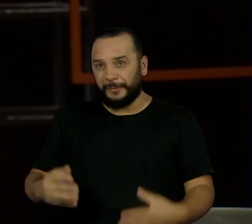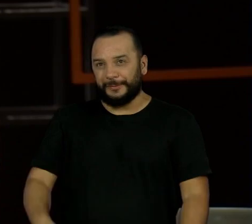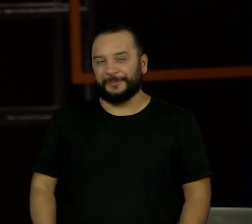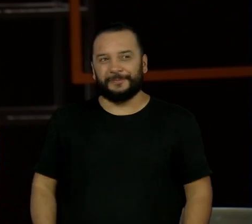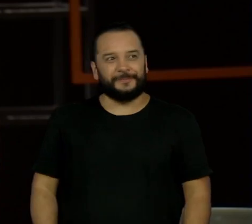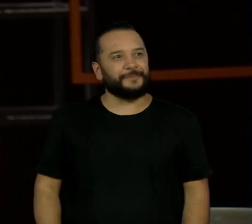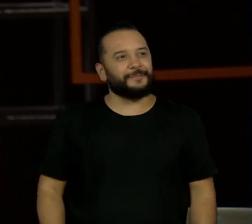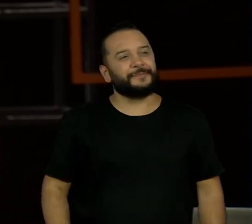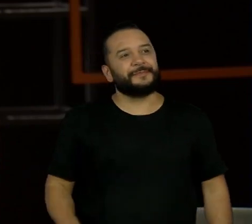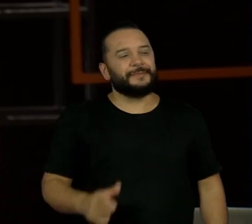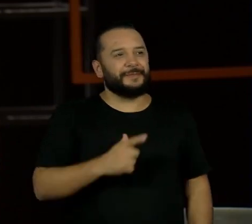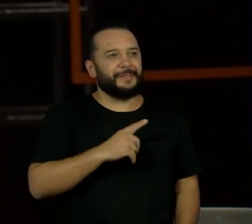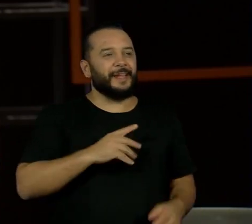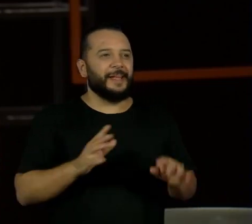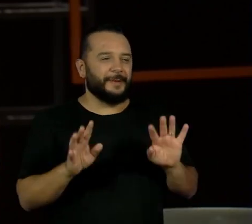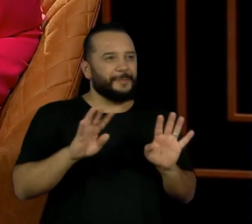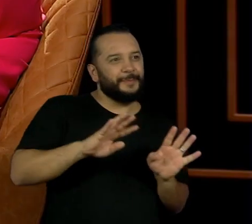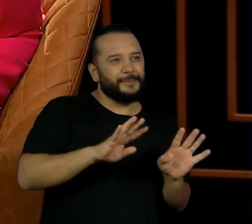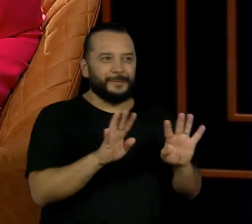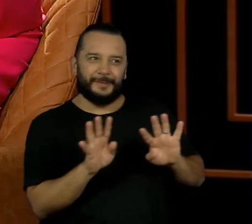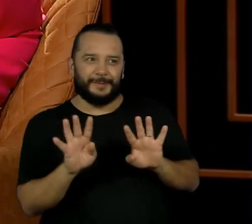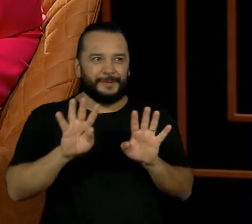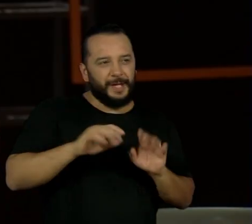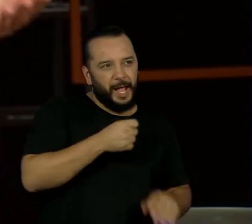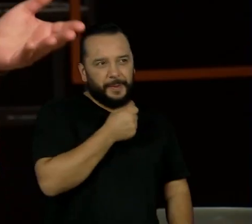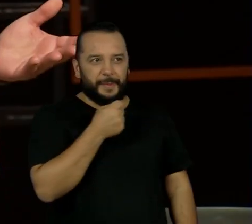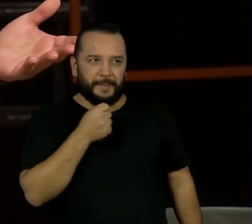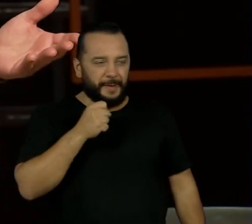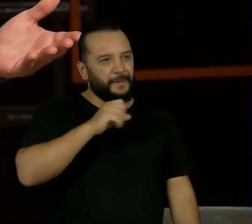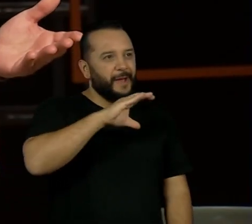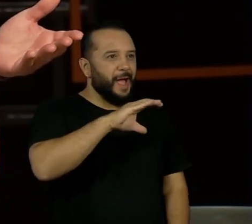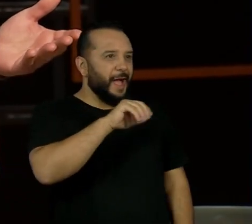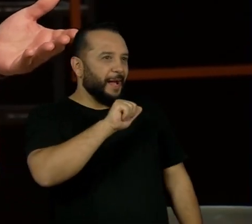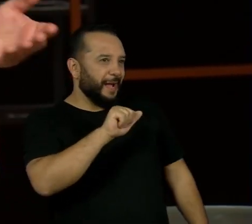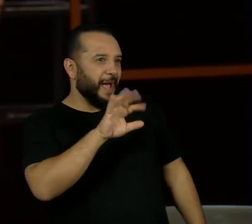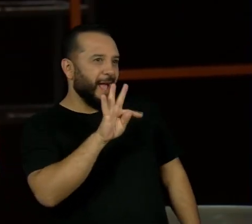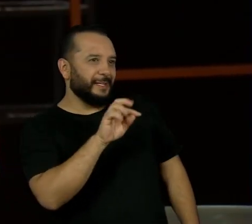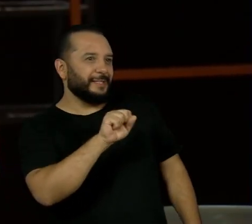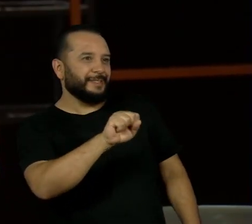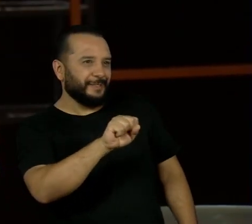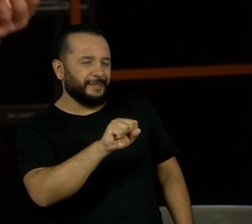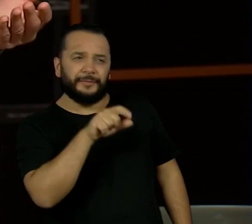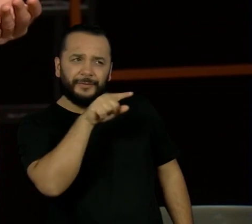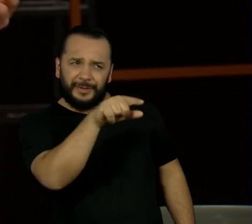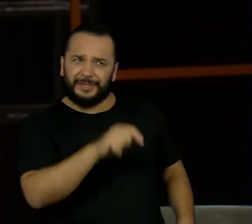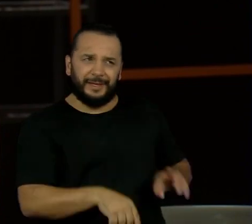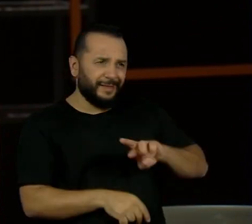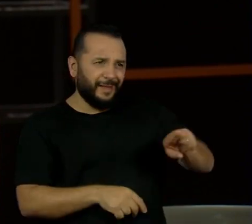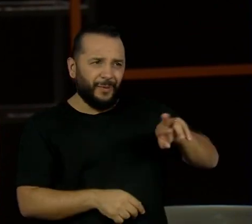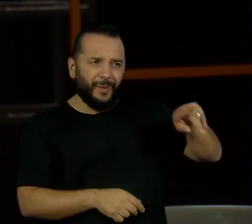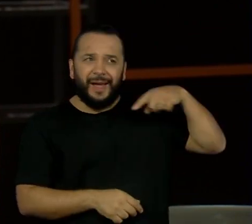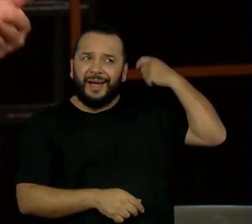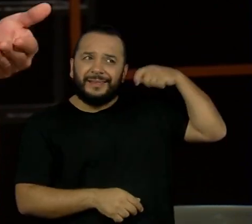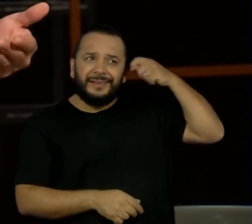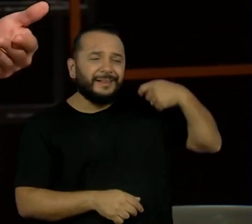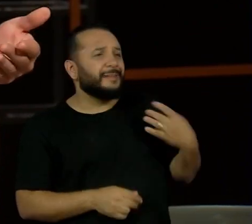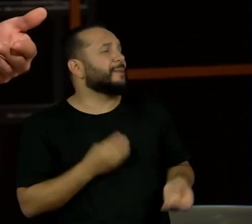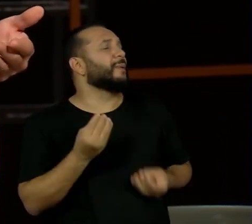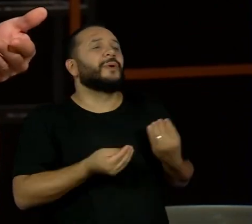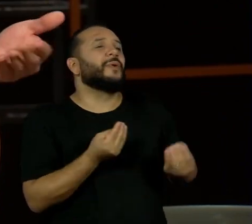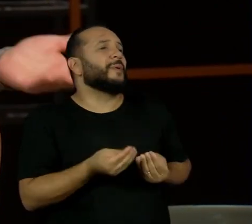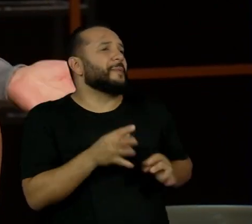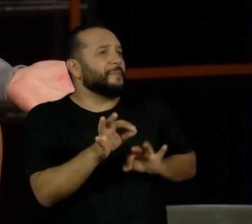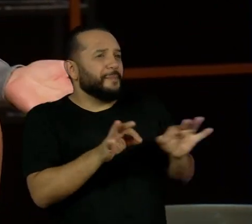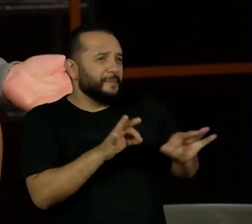sua vida o musical Cats. Sim. Você que não era atriz. Não. Como é que recebeu esse convite? Como é que você se preparou para